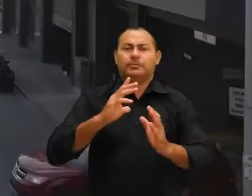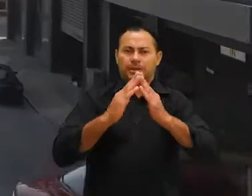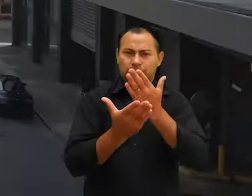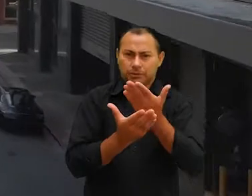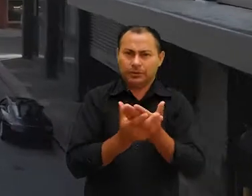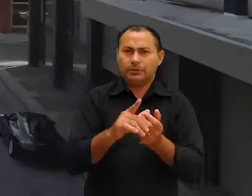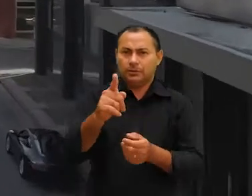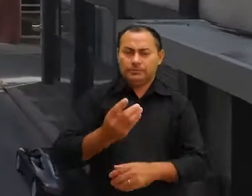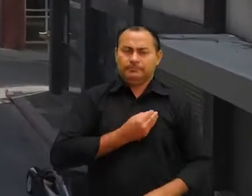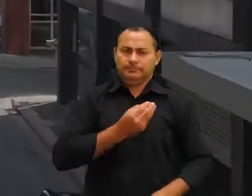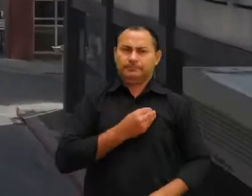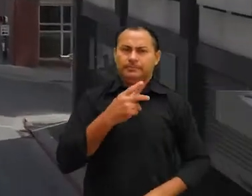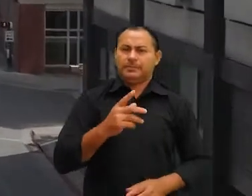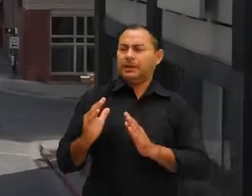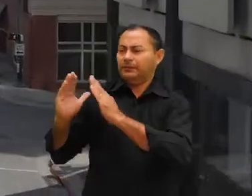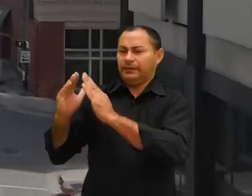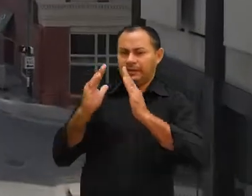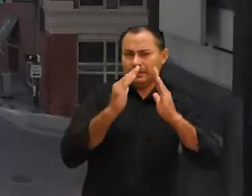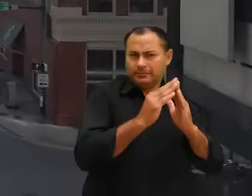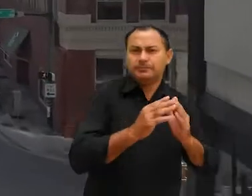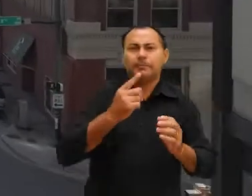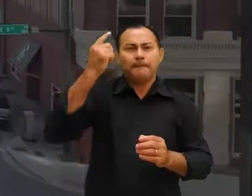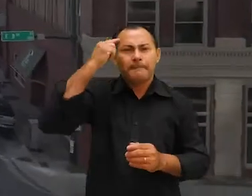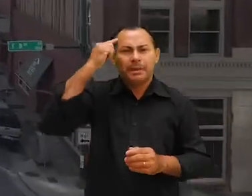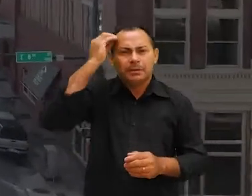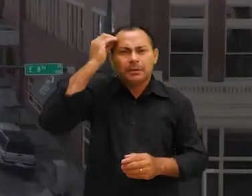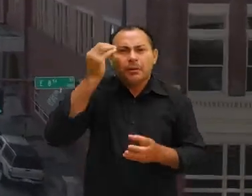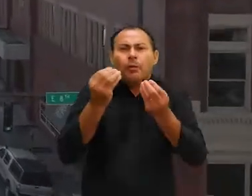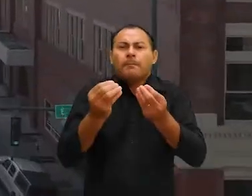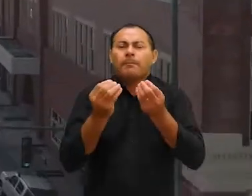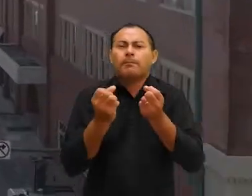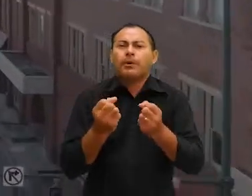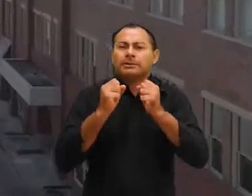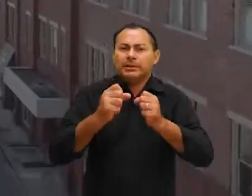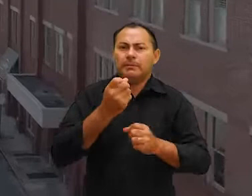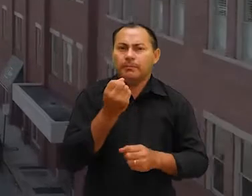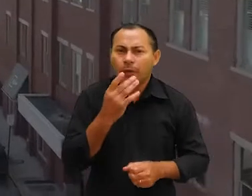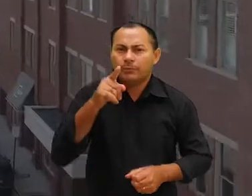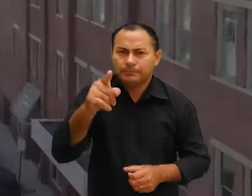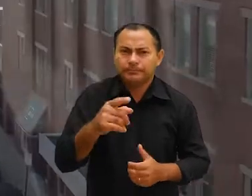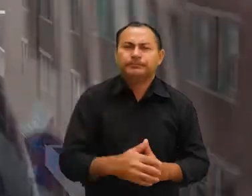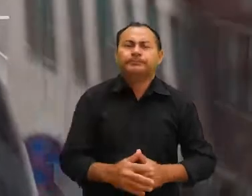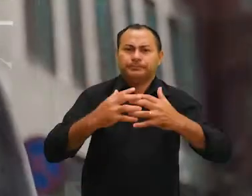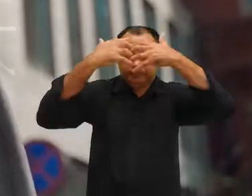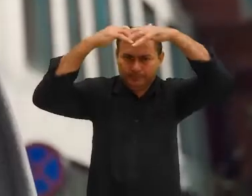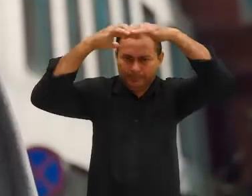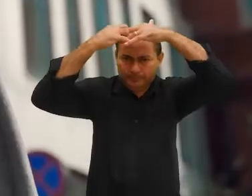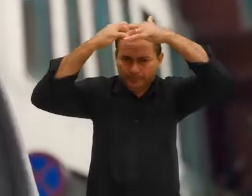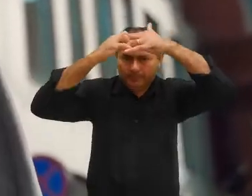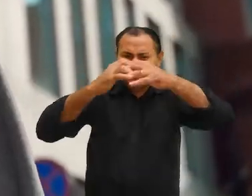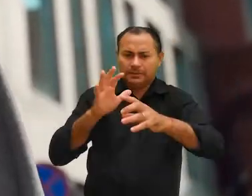em uma escola você que vive aí na vizinhança e tal Imagine como isso pode ser empolgantes para você